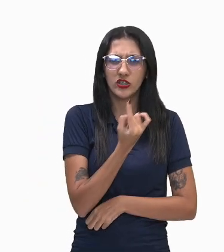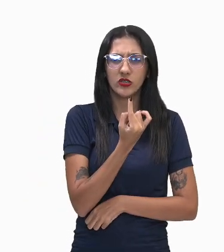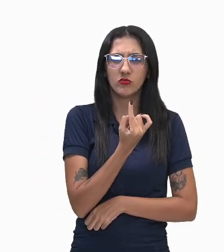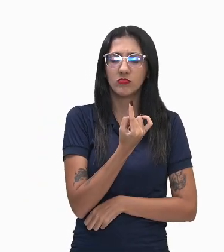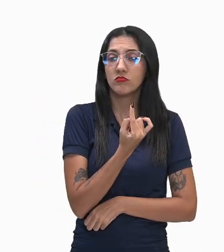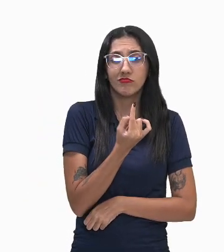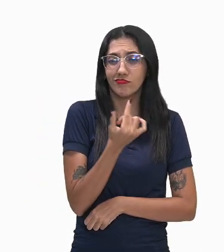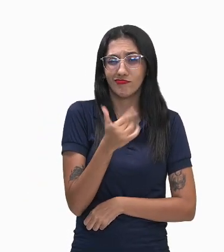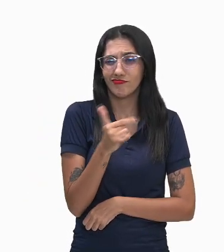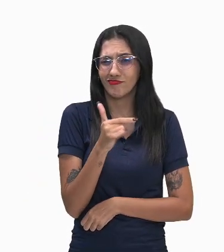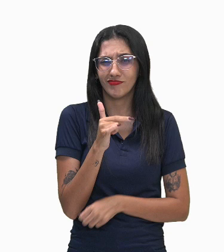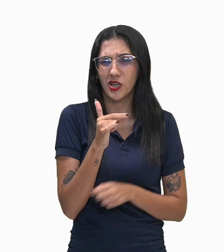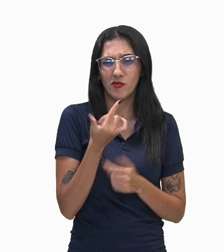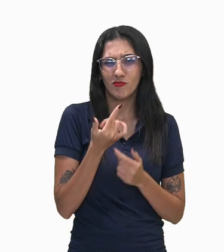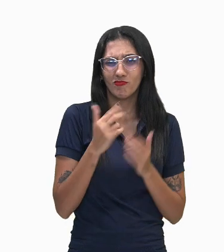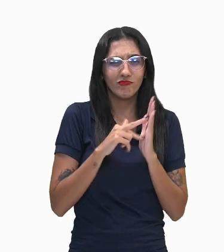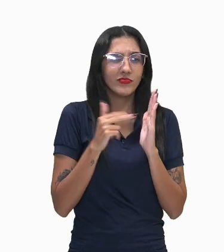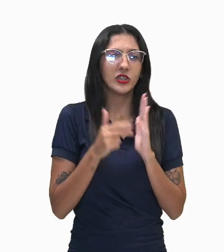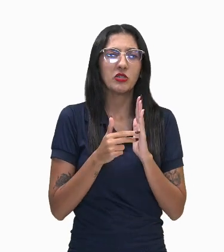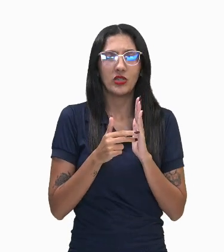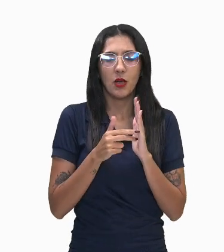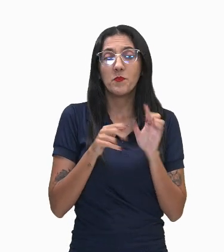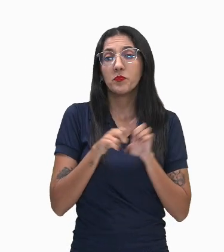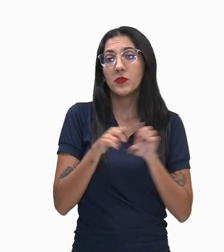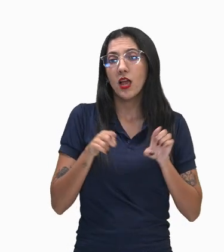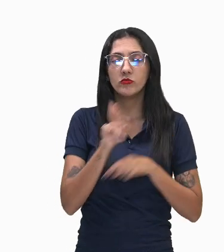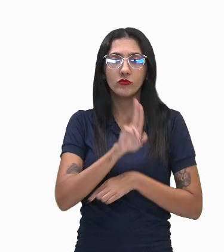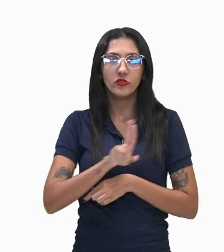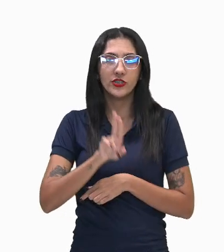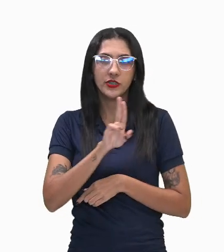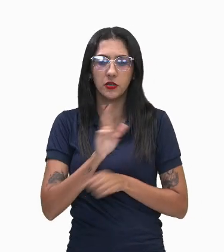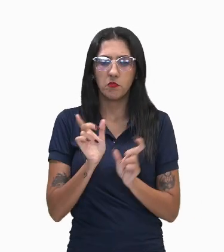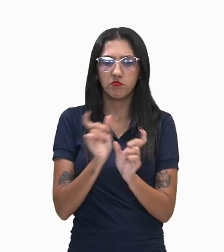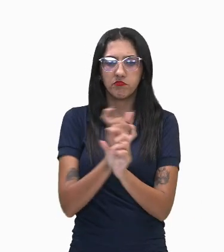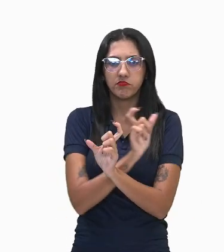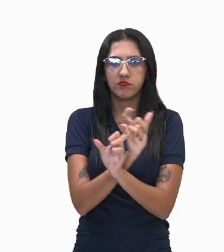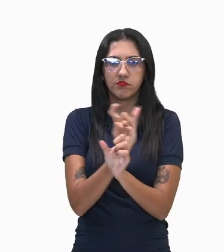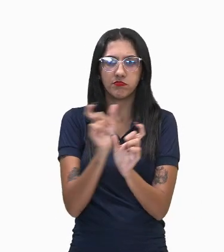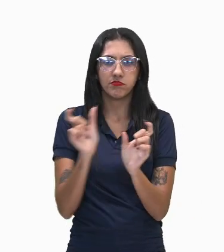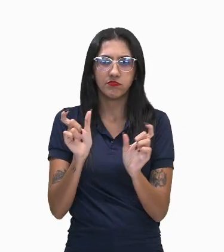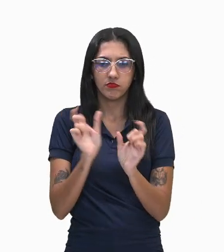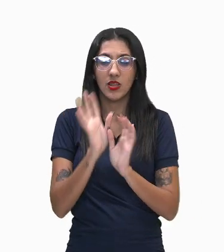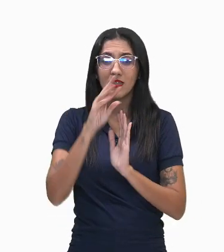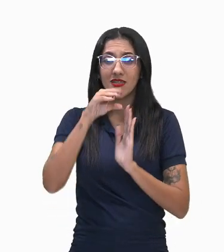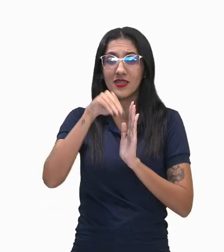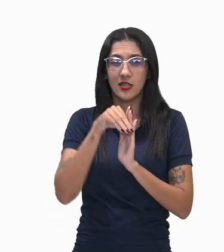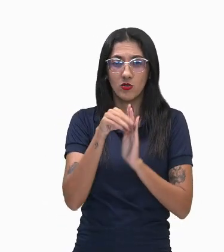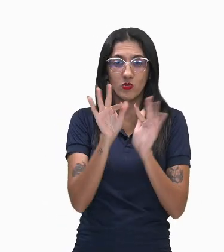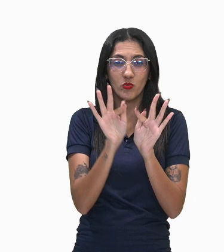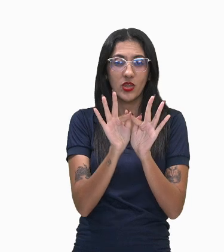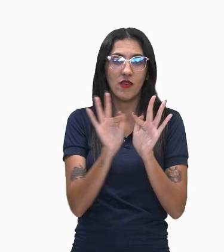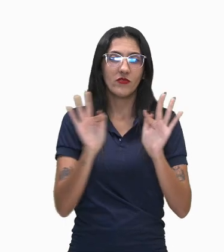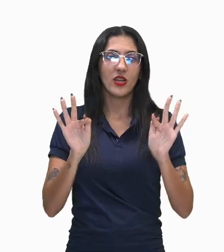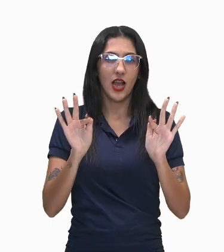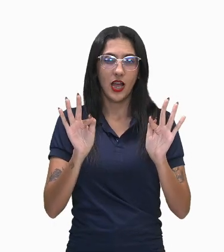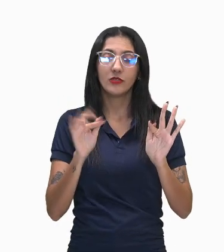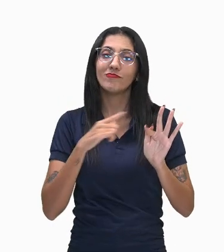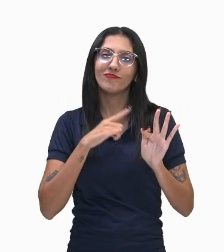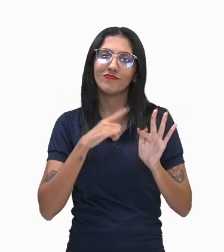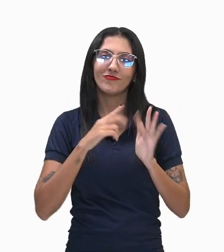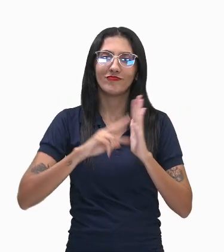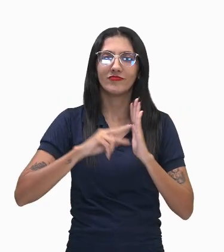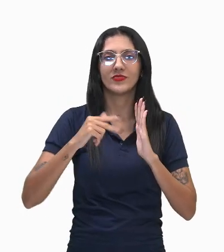ênfase. Porém, a posição deles dá ao discurso um significado